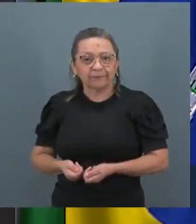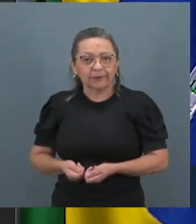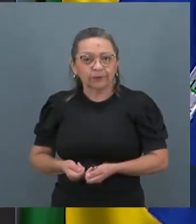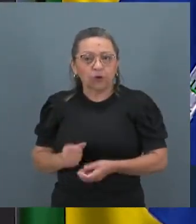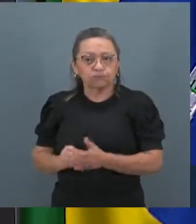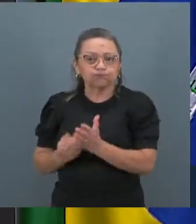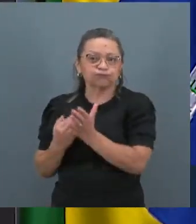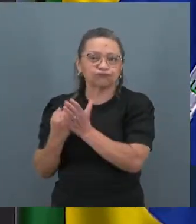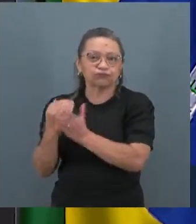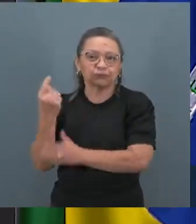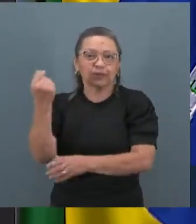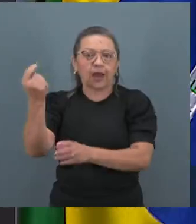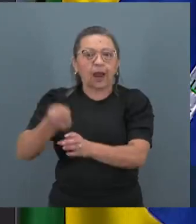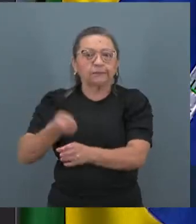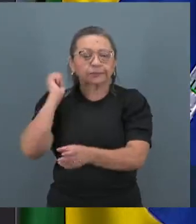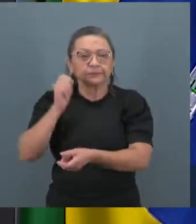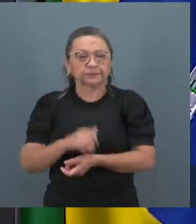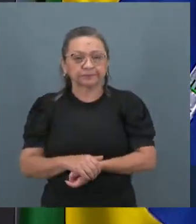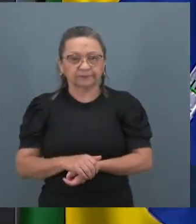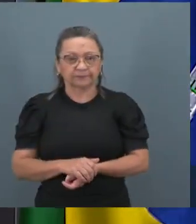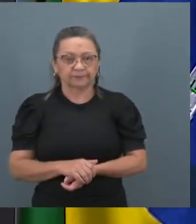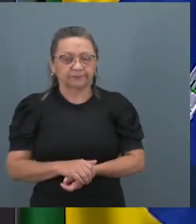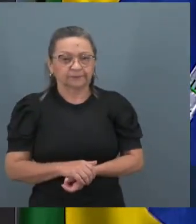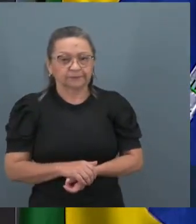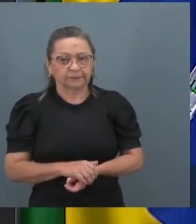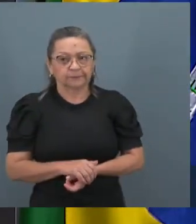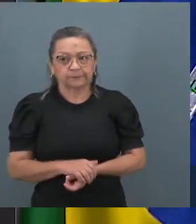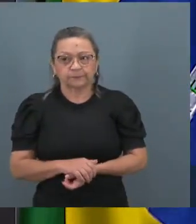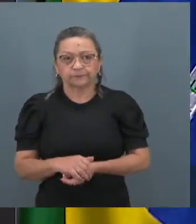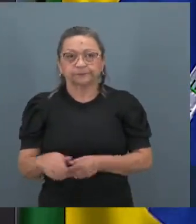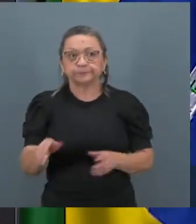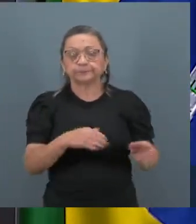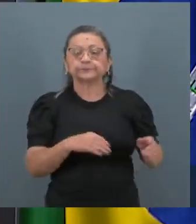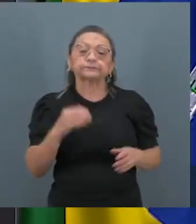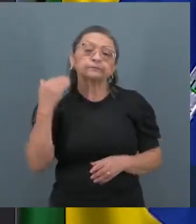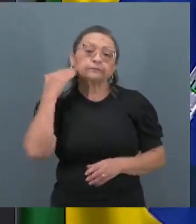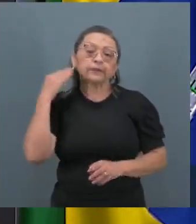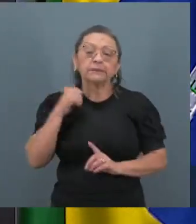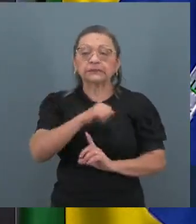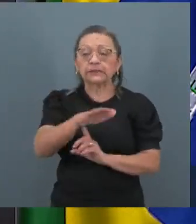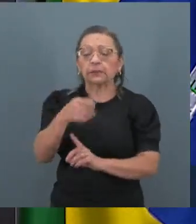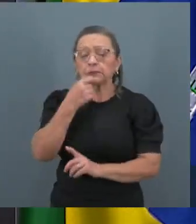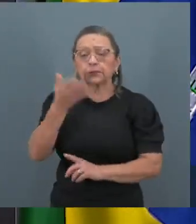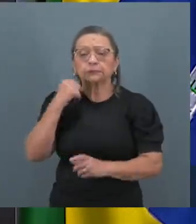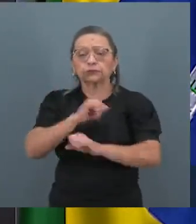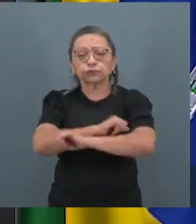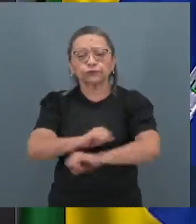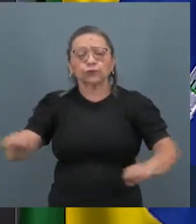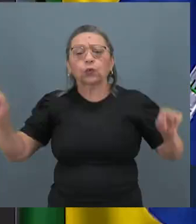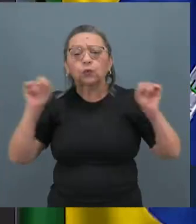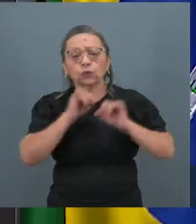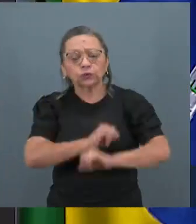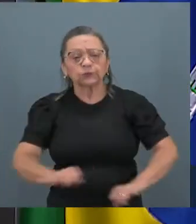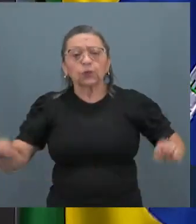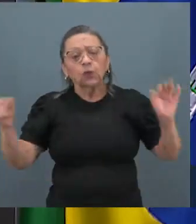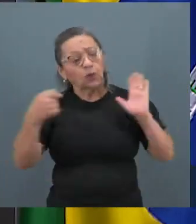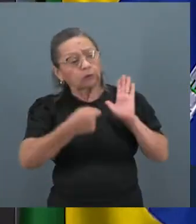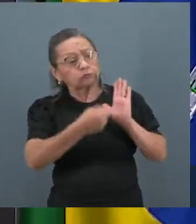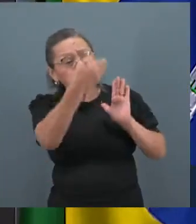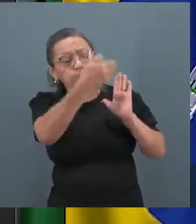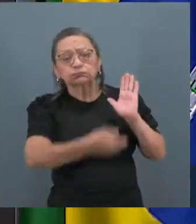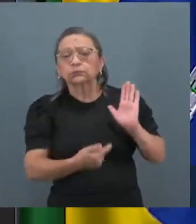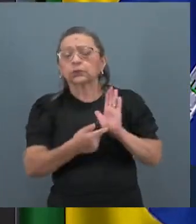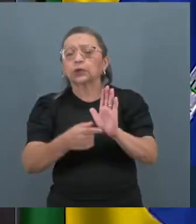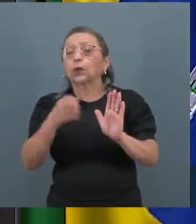gente diz lá no Ceará. O Banco Central divulgou recentemente um relatório demonstrando que 8 milhões